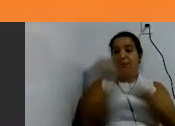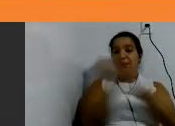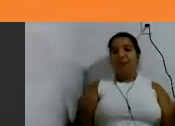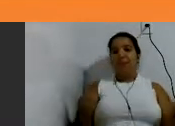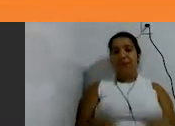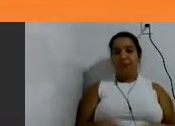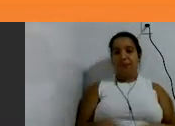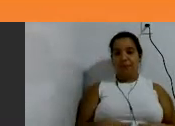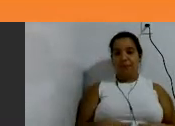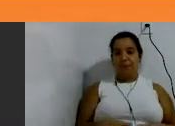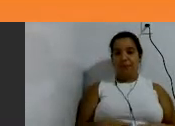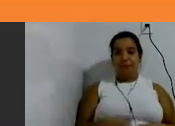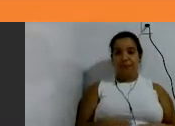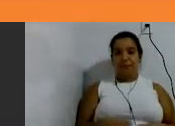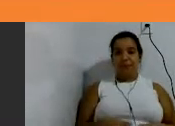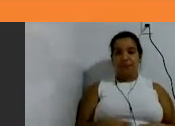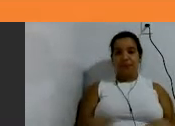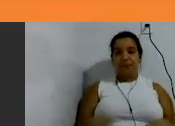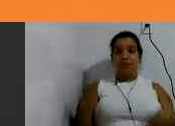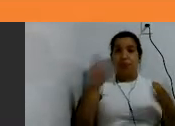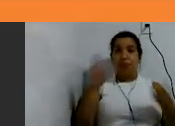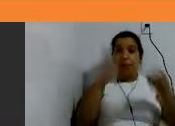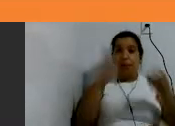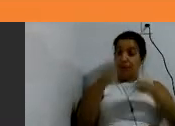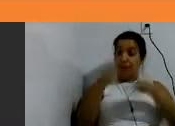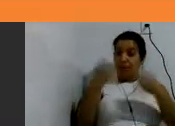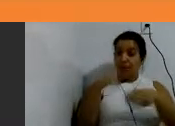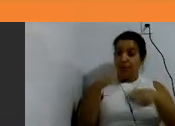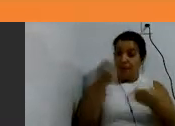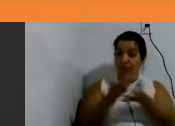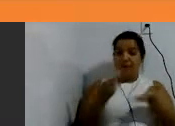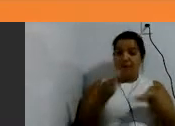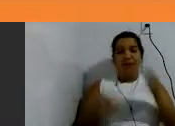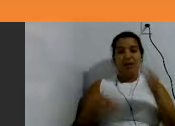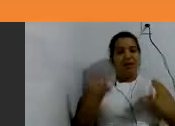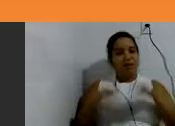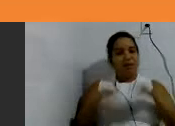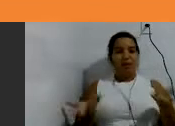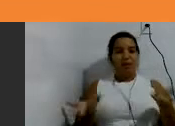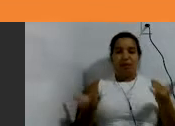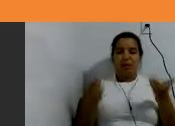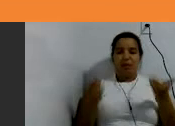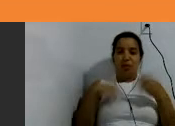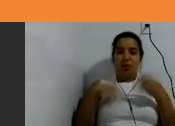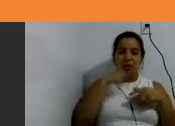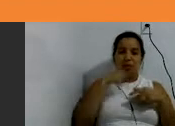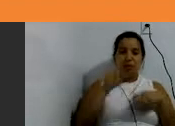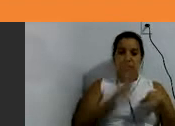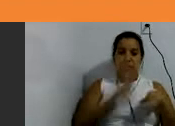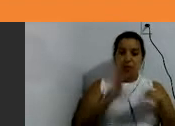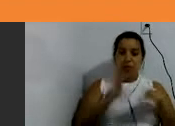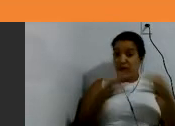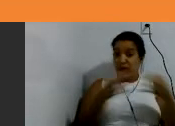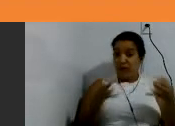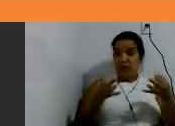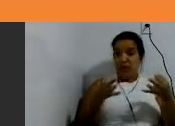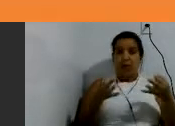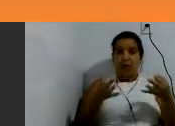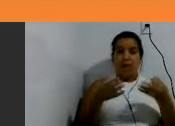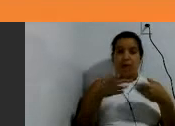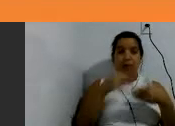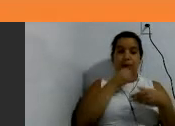identificação. Então, é um exame que vai ter que ser pago. Então, muitas das vezes a gente consegue usar um exame simples, como o exame